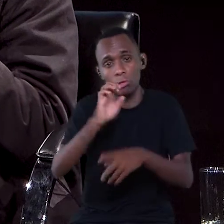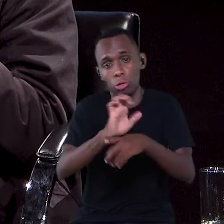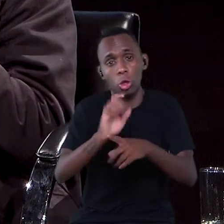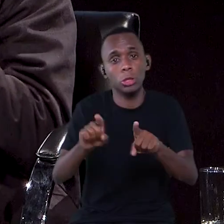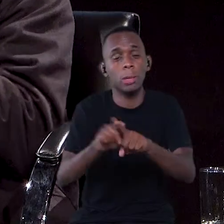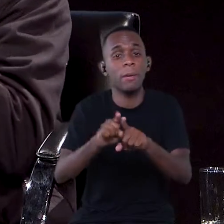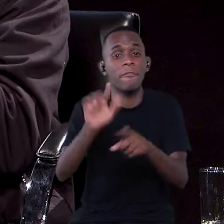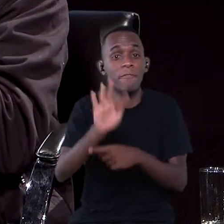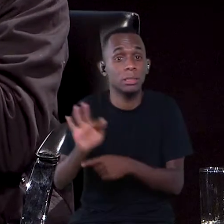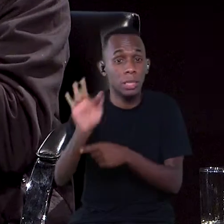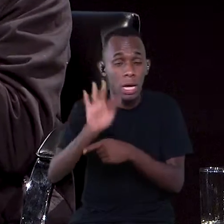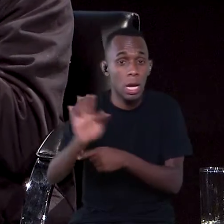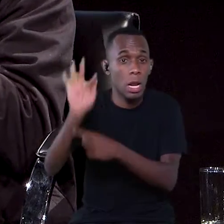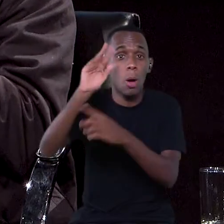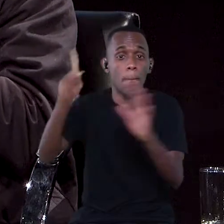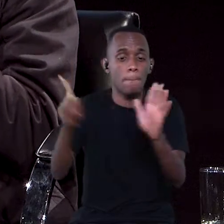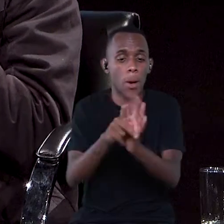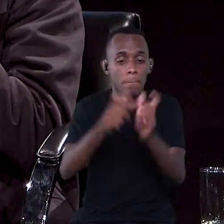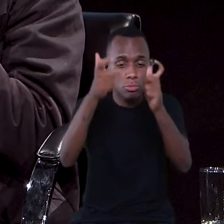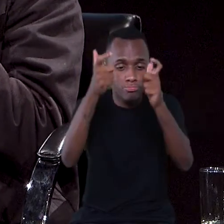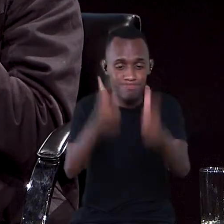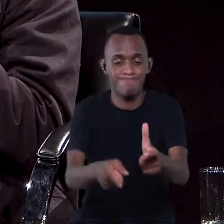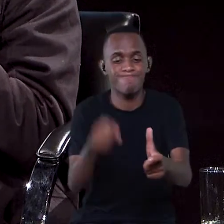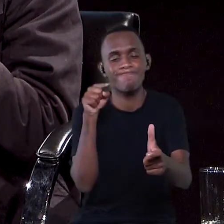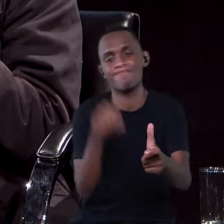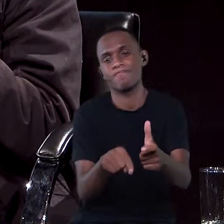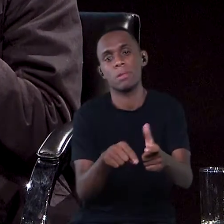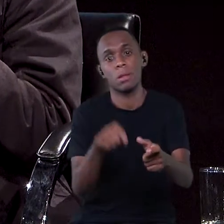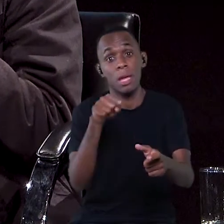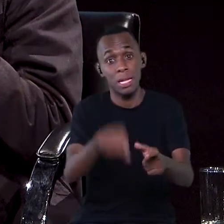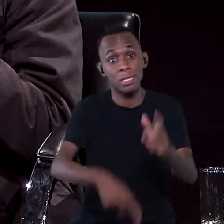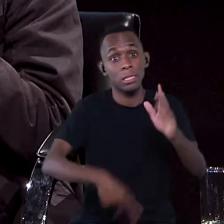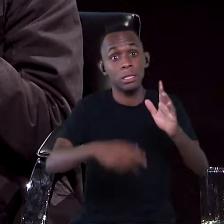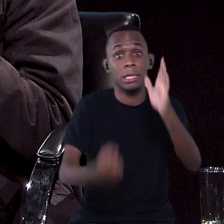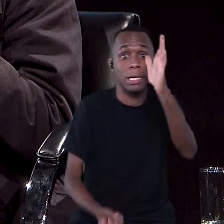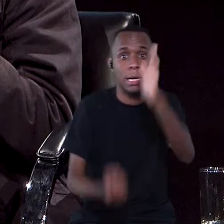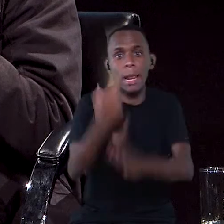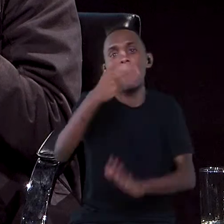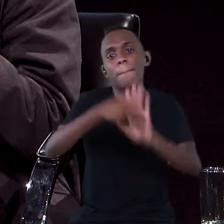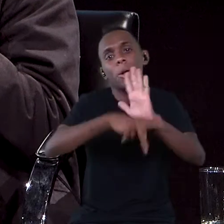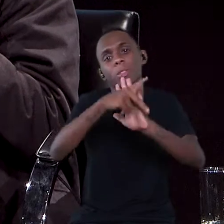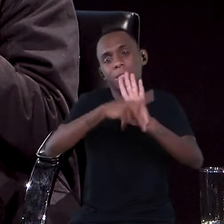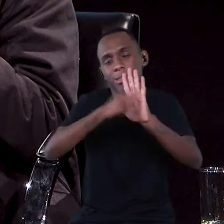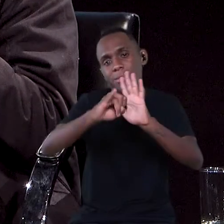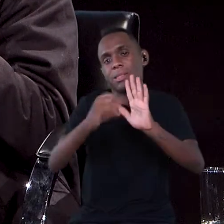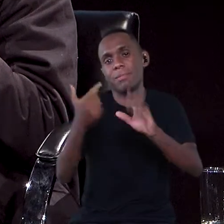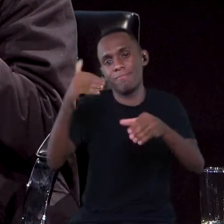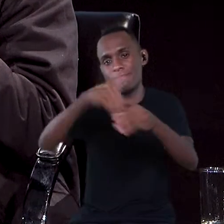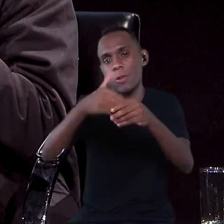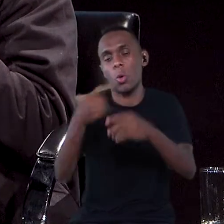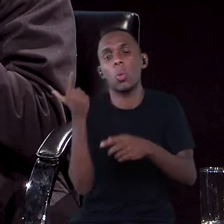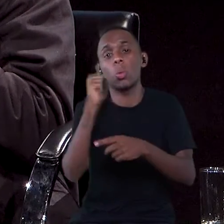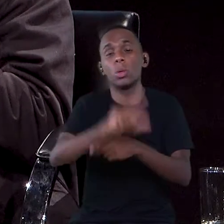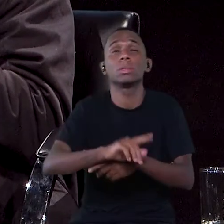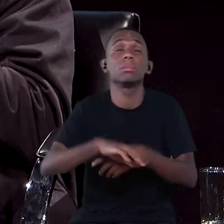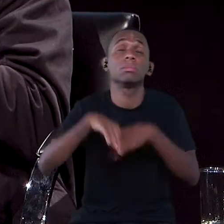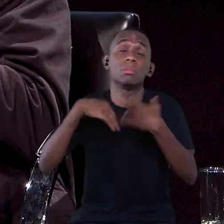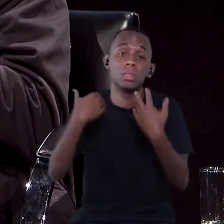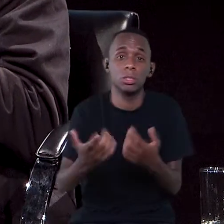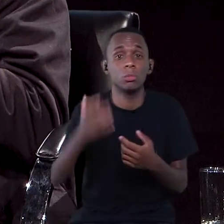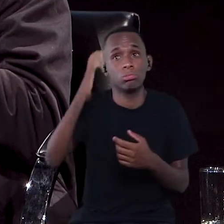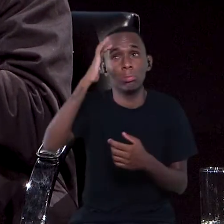estaduais e federais de comunidades originárias, porque é a partir dali que vão partir projetos concretos. Então, nesse caso, eu acho que a